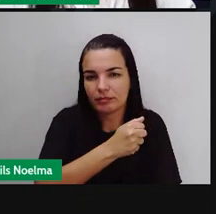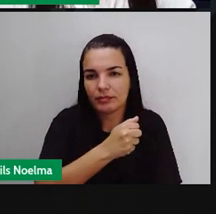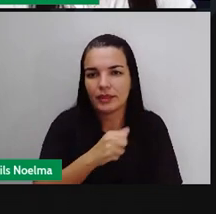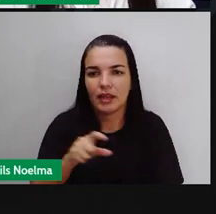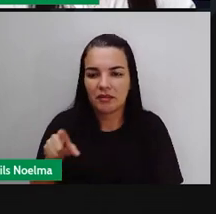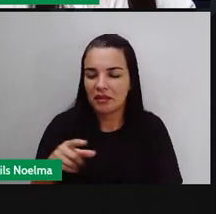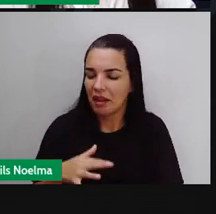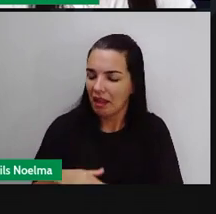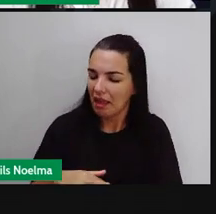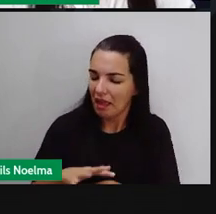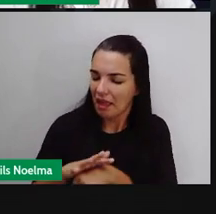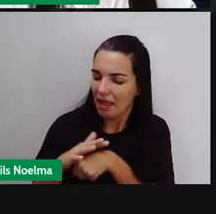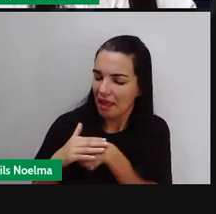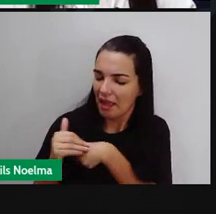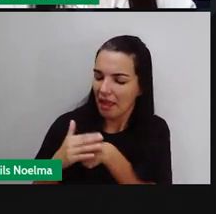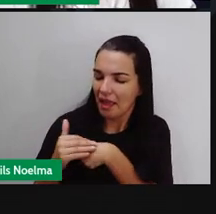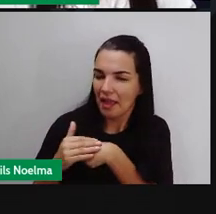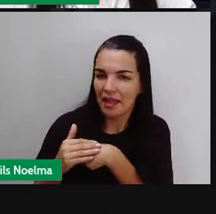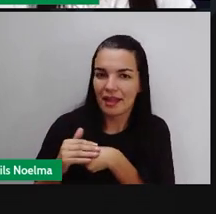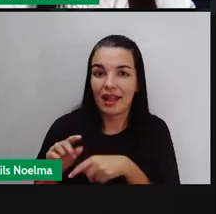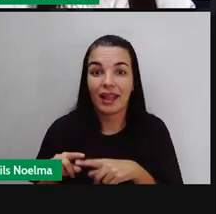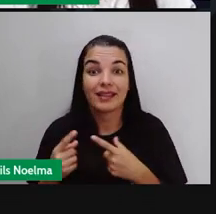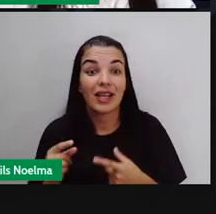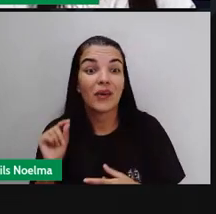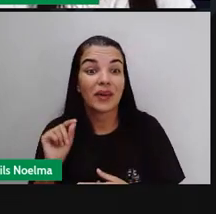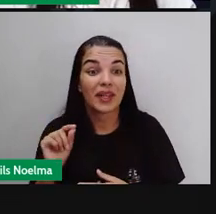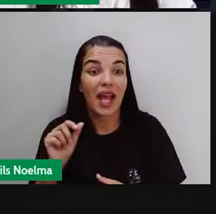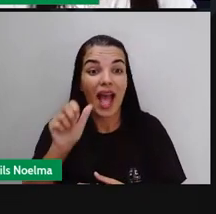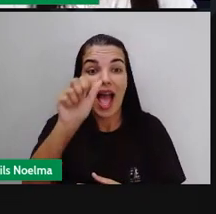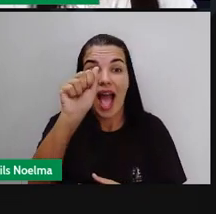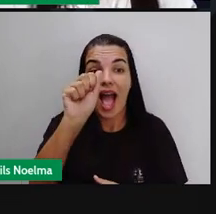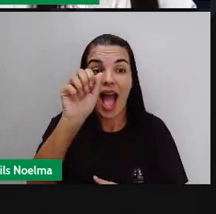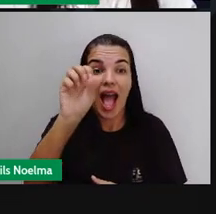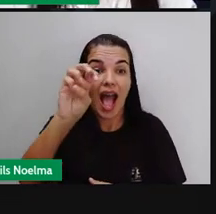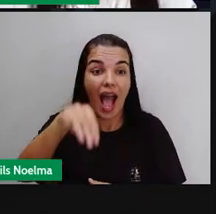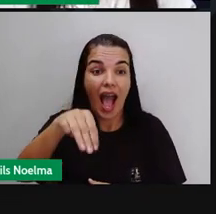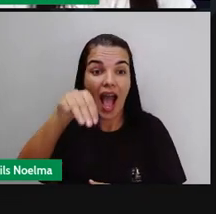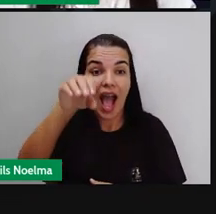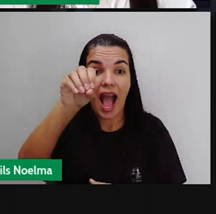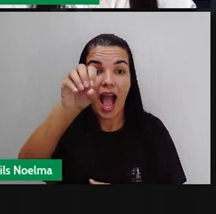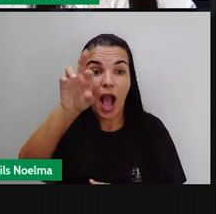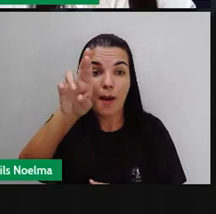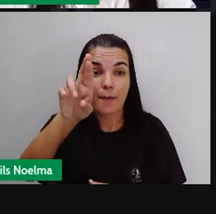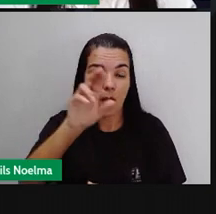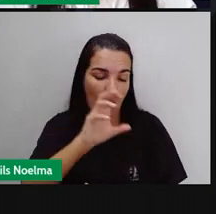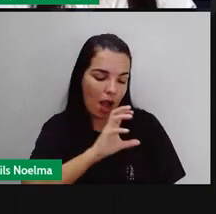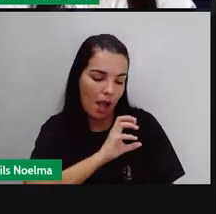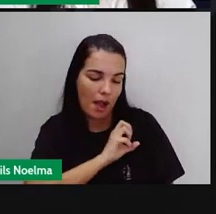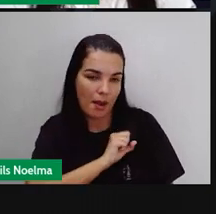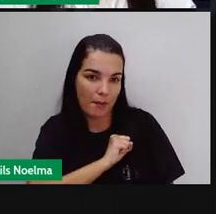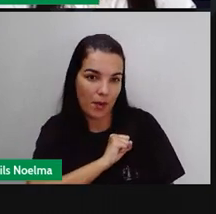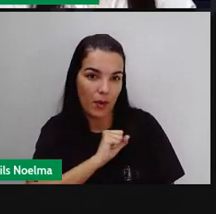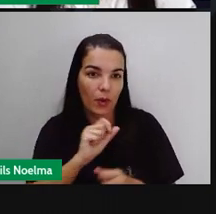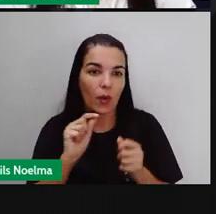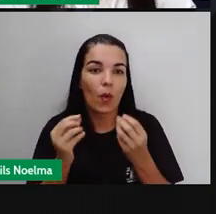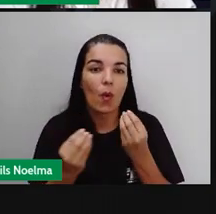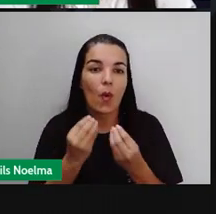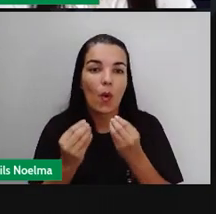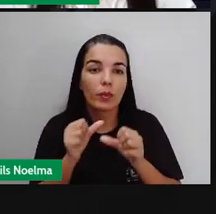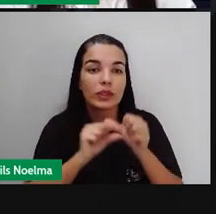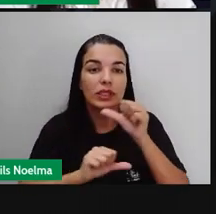aí, dentro desse contexto, é um substantivo. E como a gente transformaria esse substantivo em